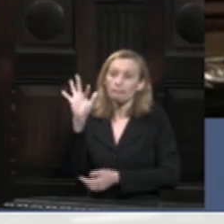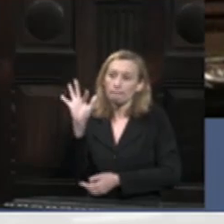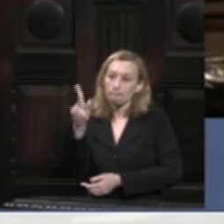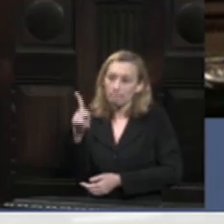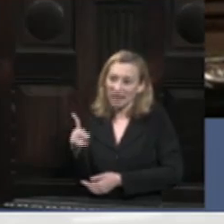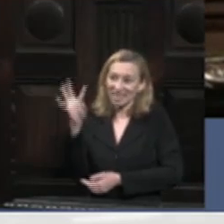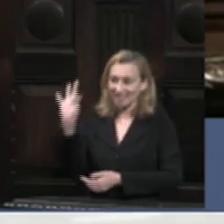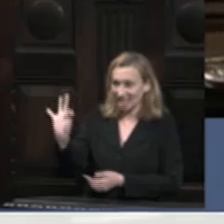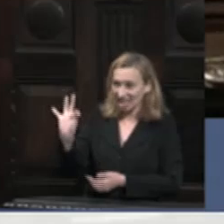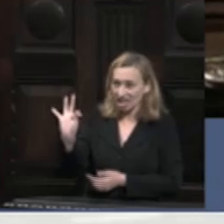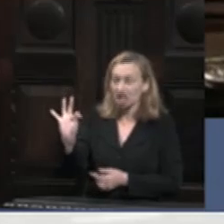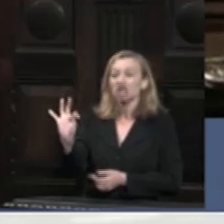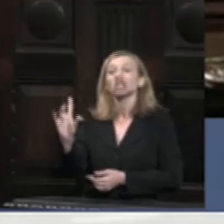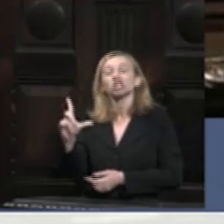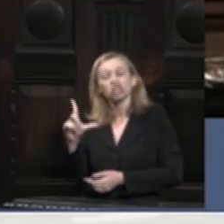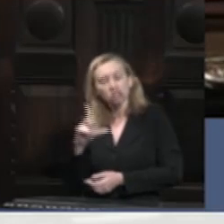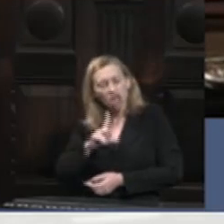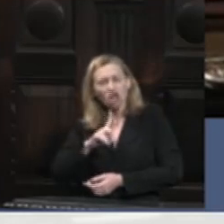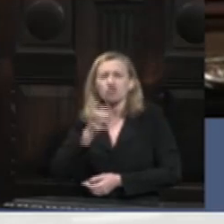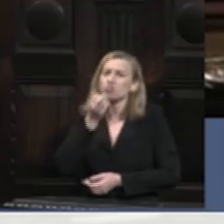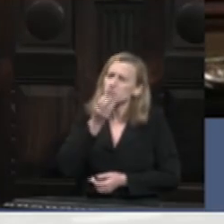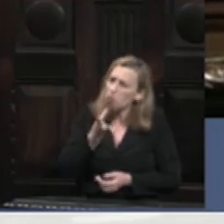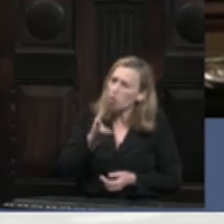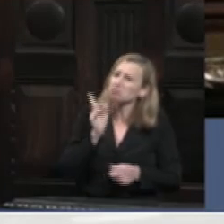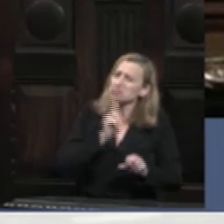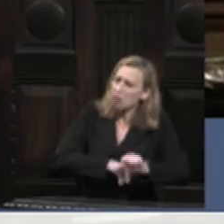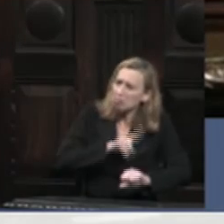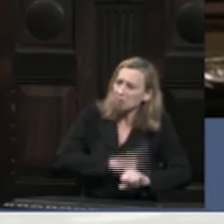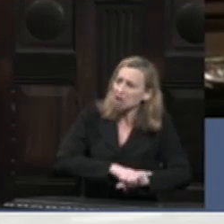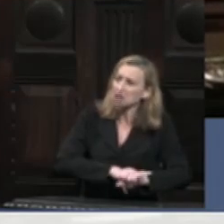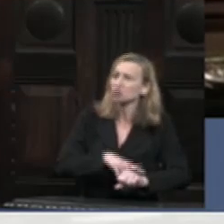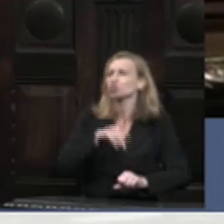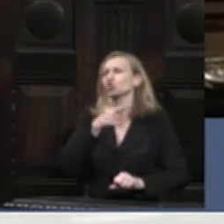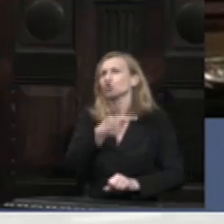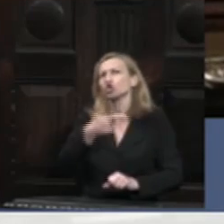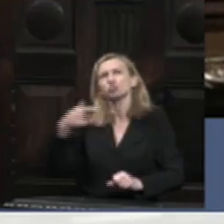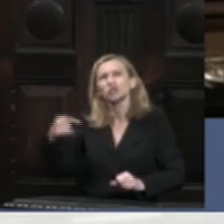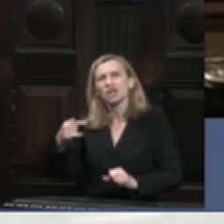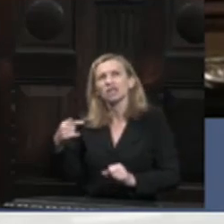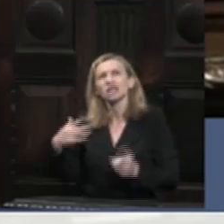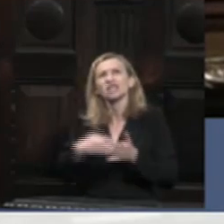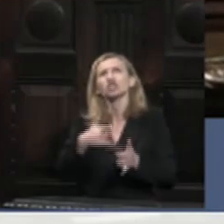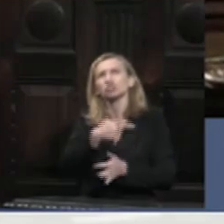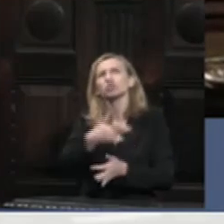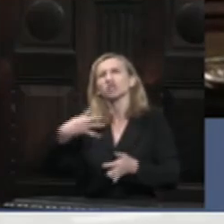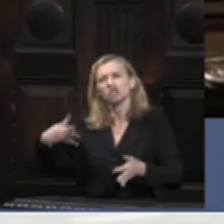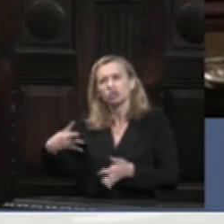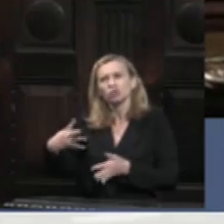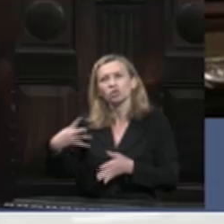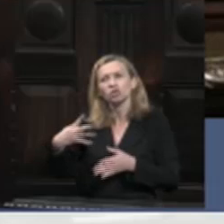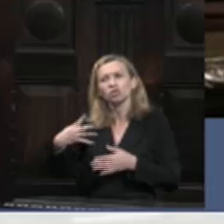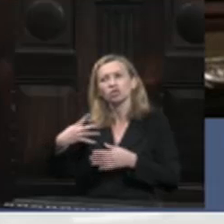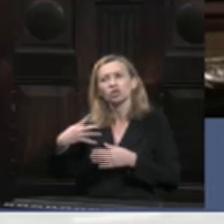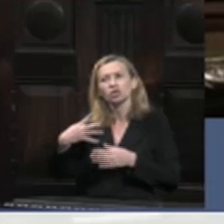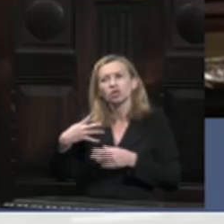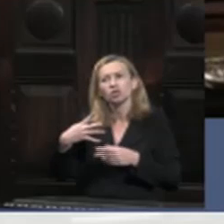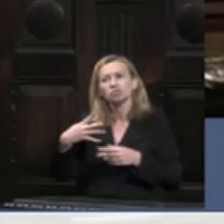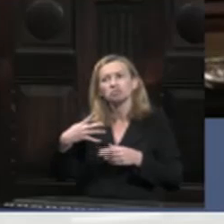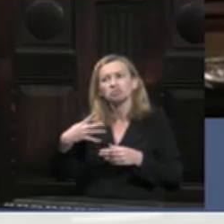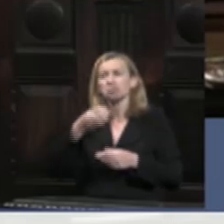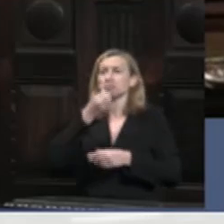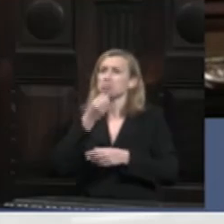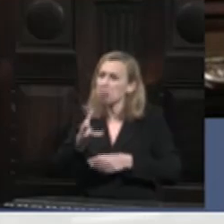reveja a tributação do setor de petróleo e energia em relação ao ICMS. Portanto, há elementos